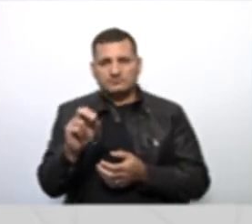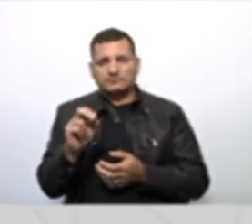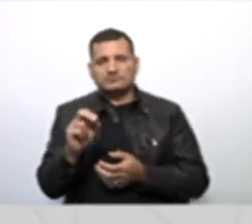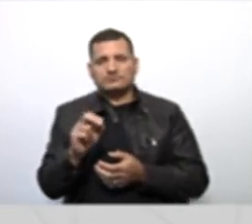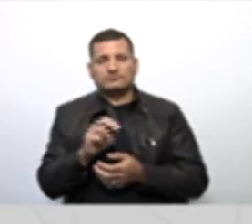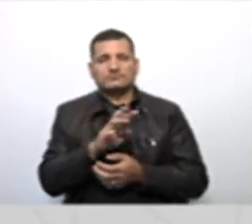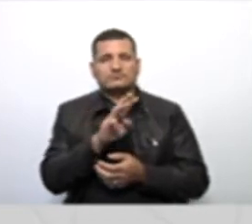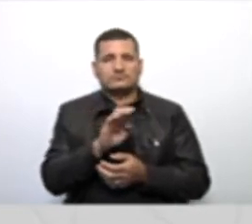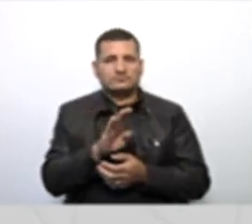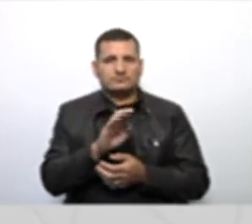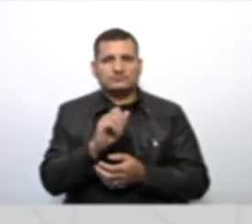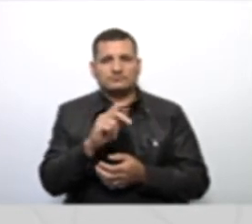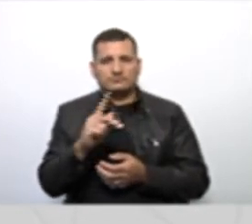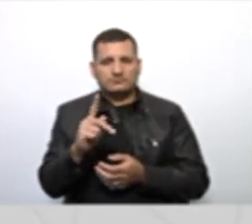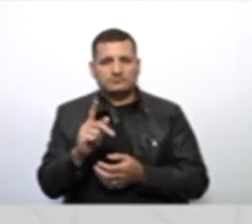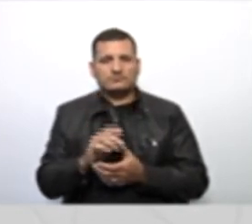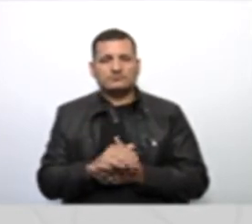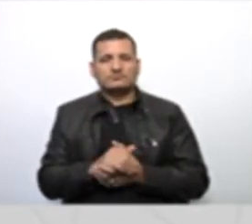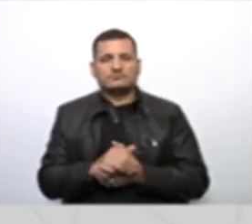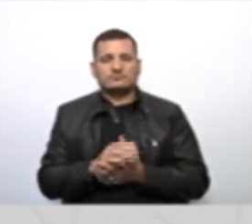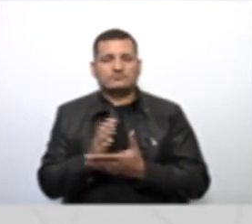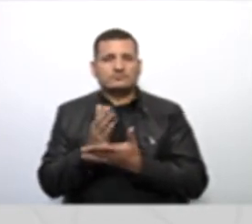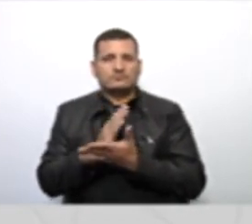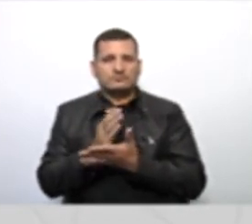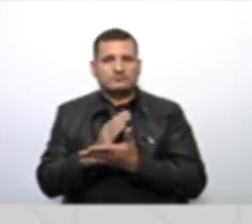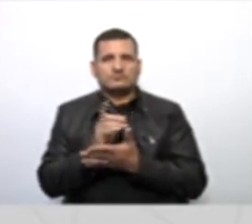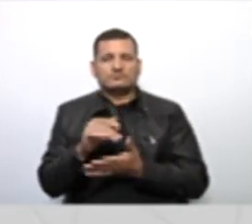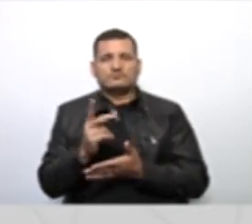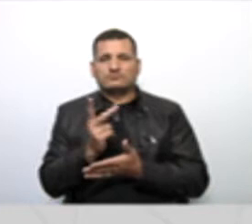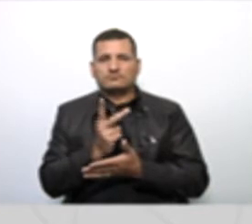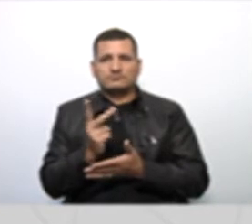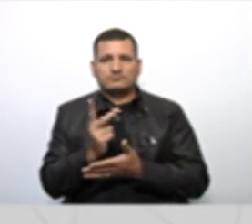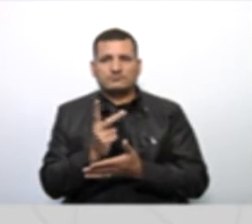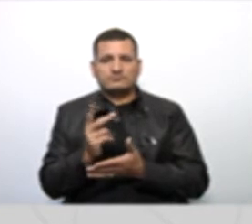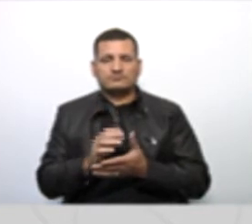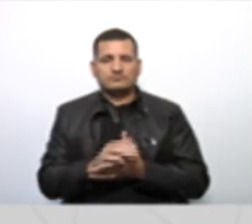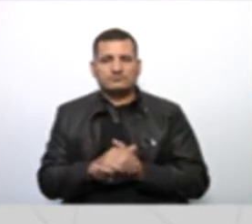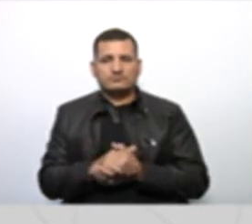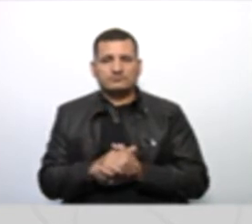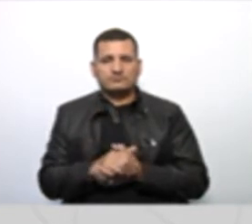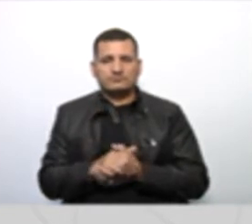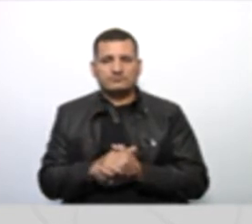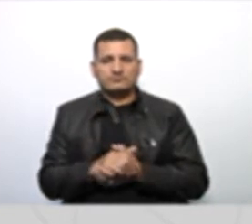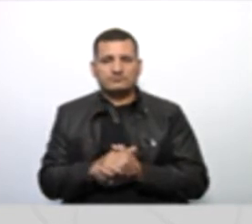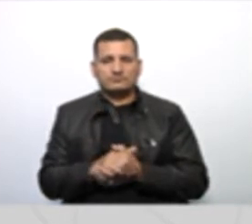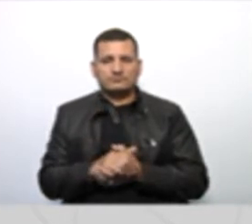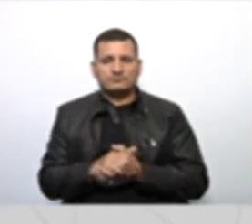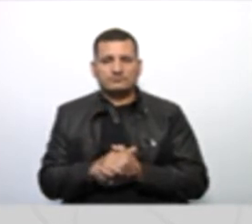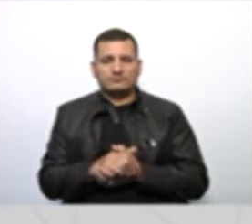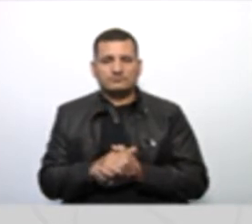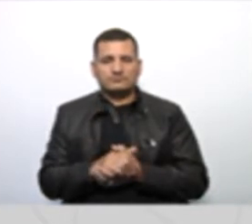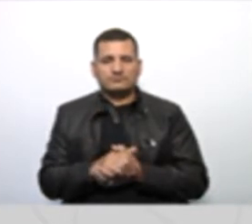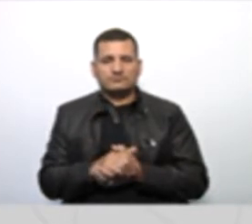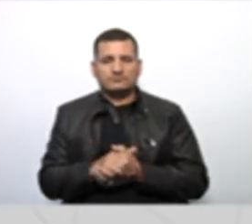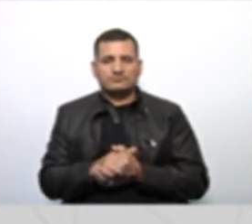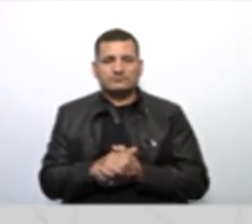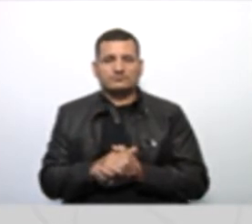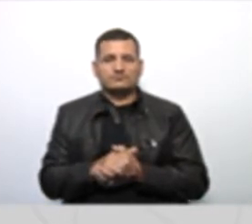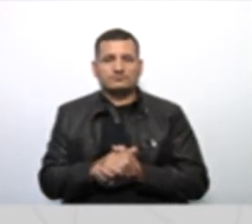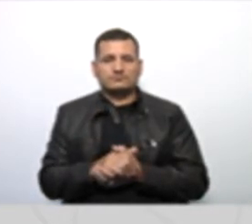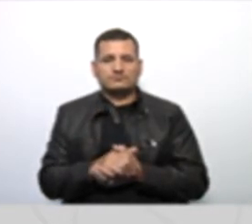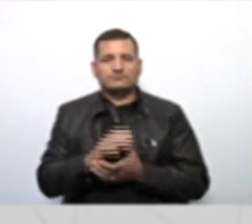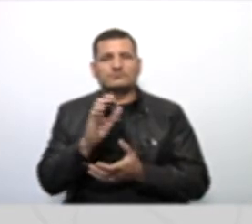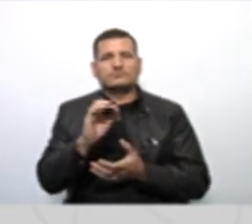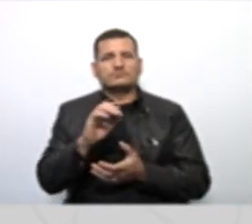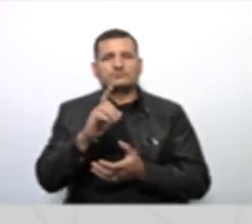app, tá vendo? O aplicativo híbrido, ele é os dois, tá vendo? E ele tem essa funcionalidade. Esse